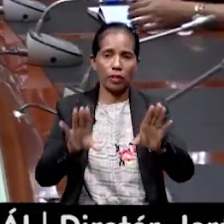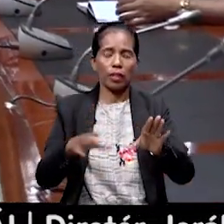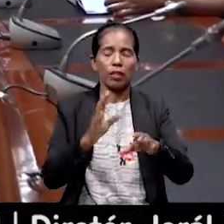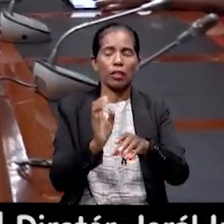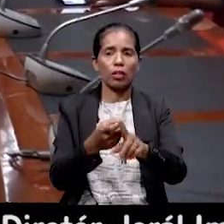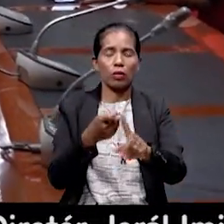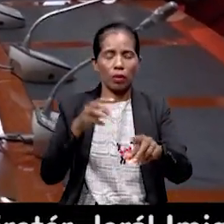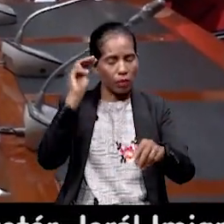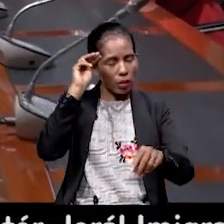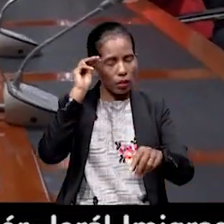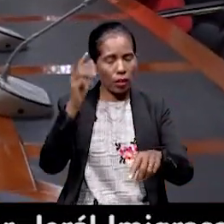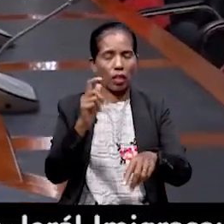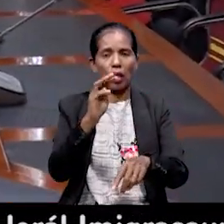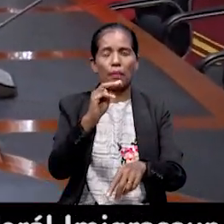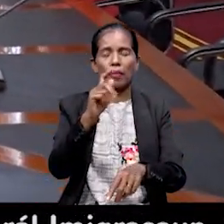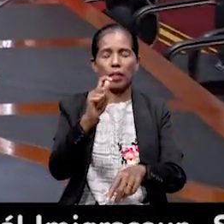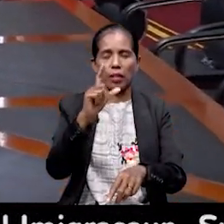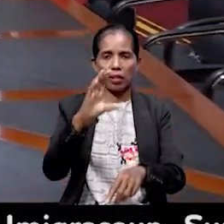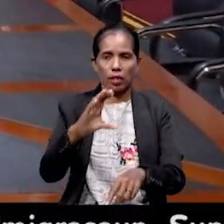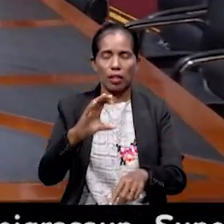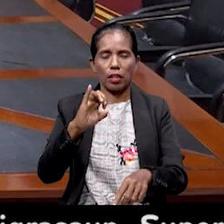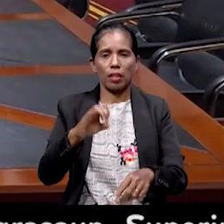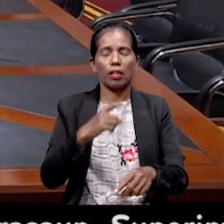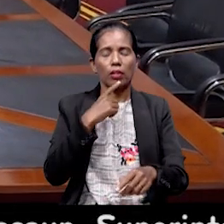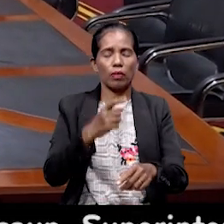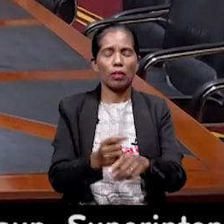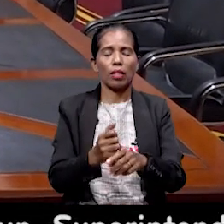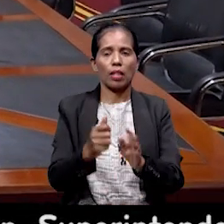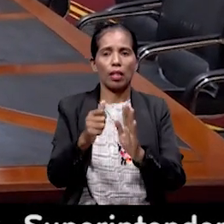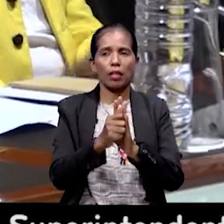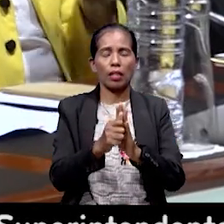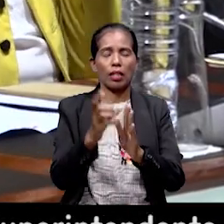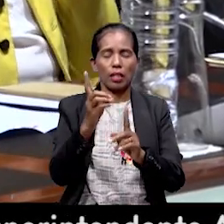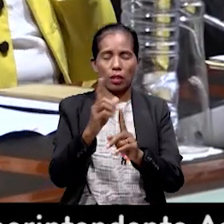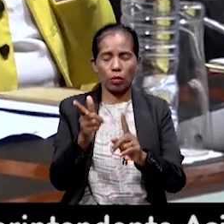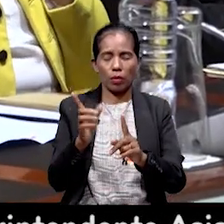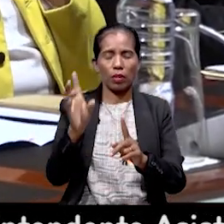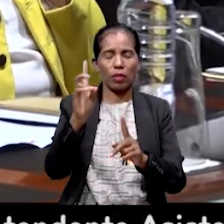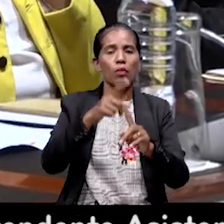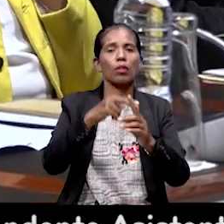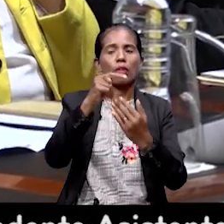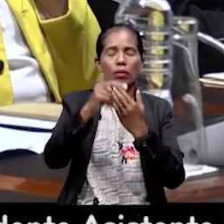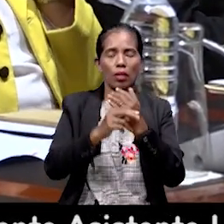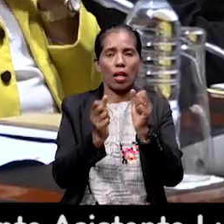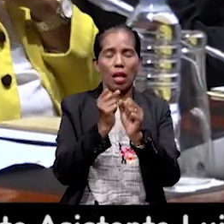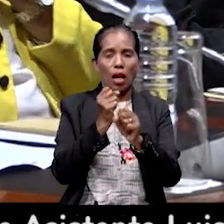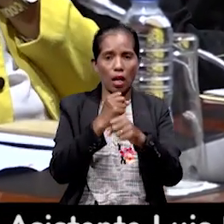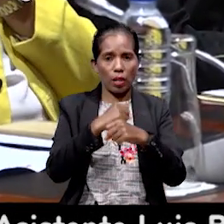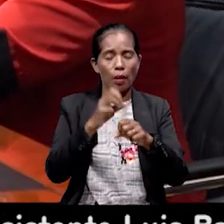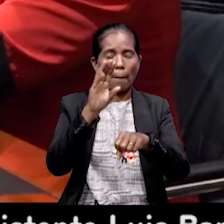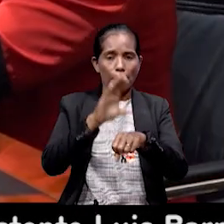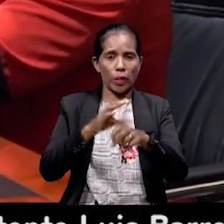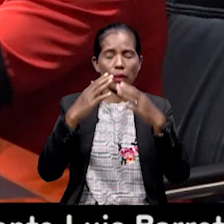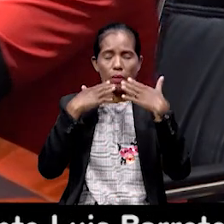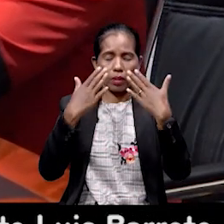ministeru turismo, komersio no industria. Tui razenda ia loron ruanulu resenhitu fulan novembro, se realiza misa agradecimento ia